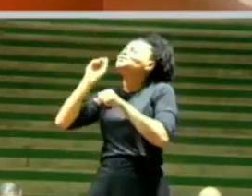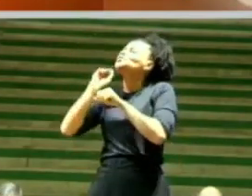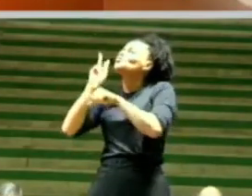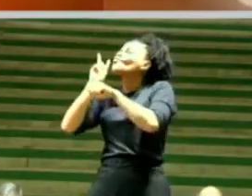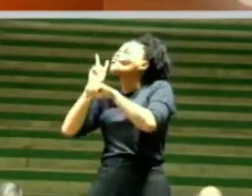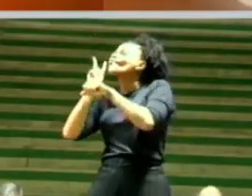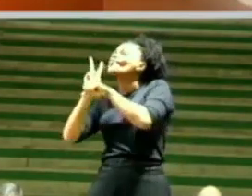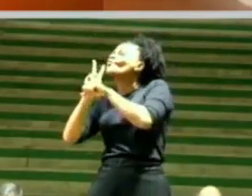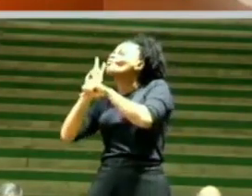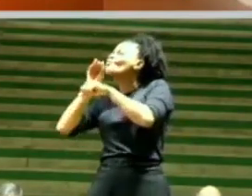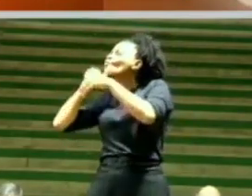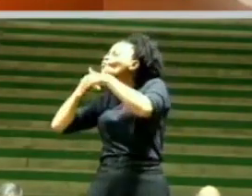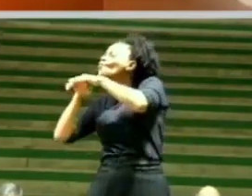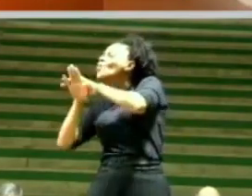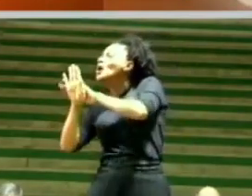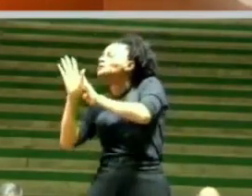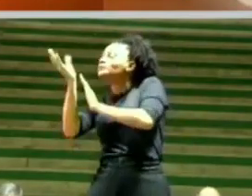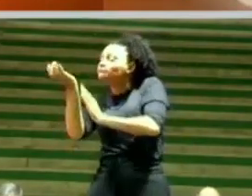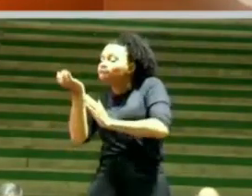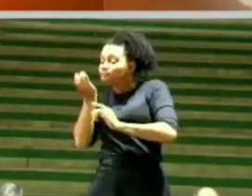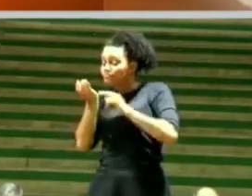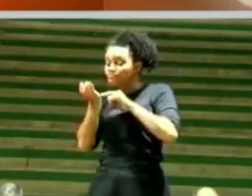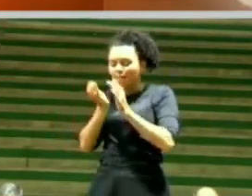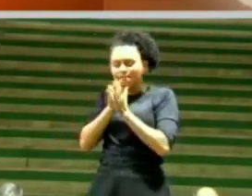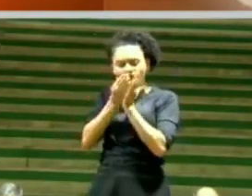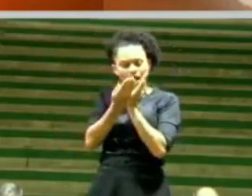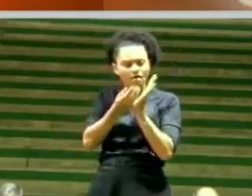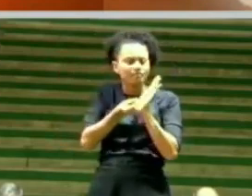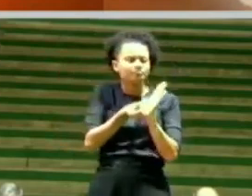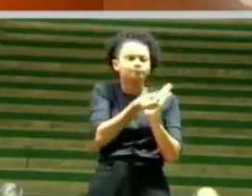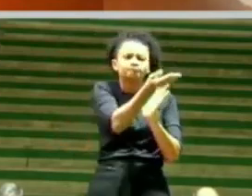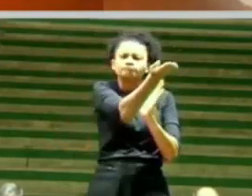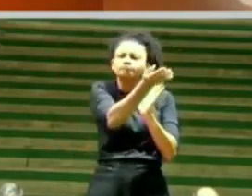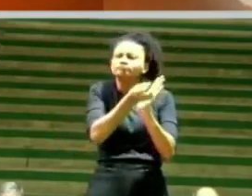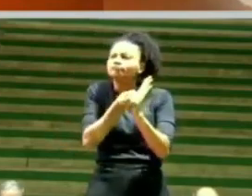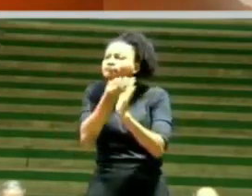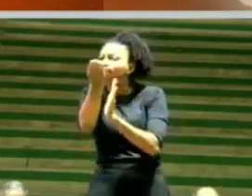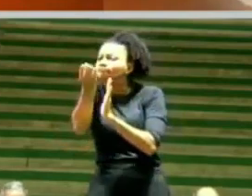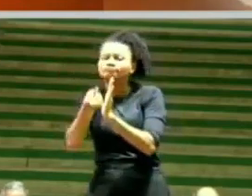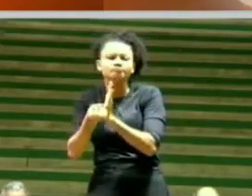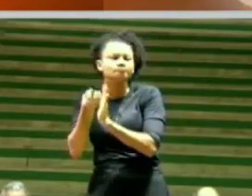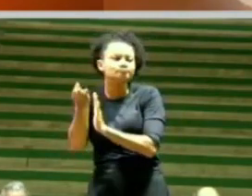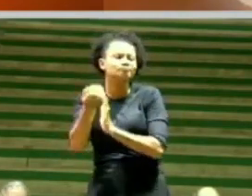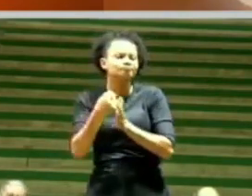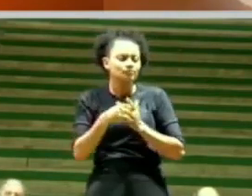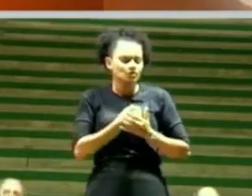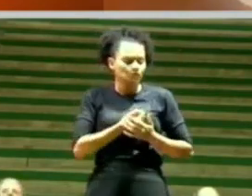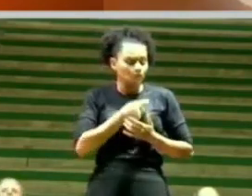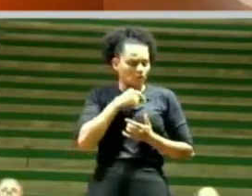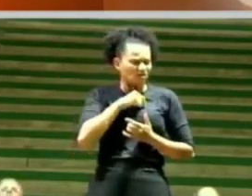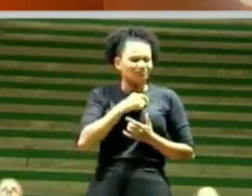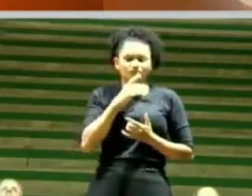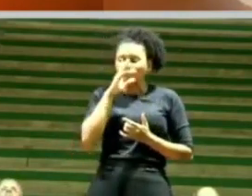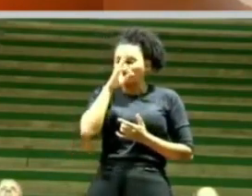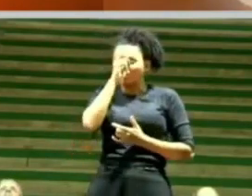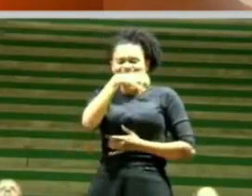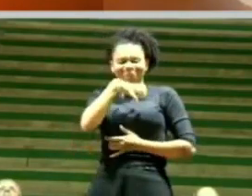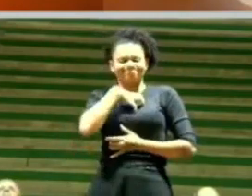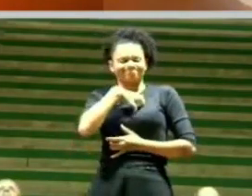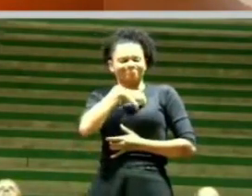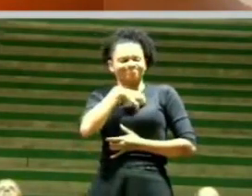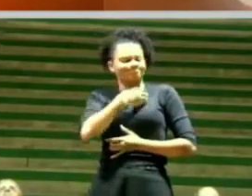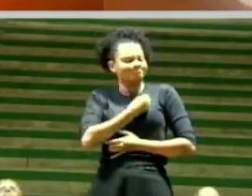reservado para nós por meio da Sua palavra. E Deus tem feito arder no meu coração